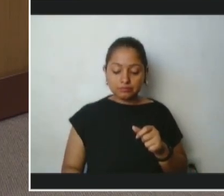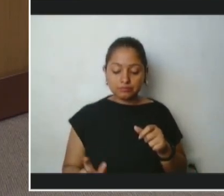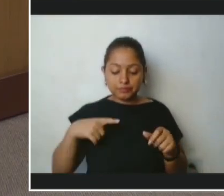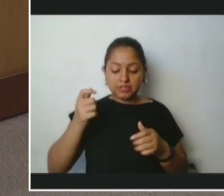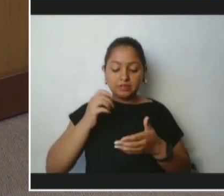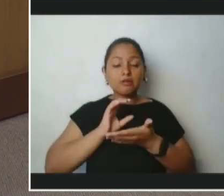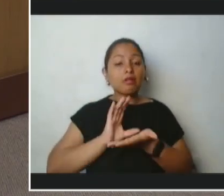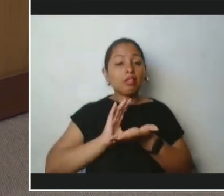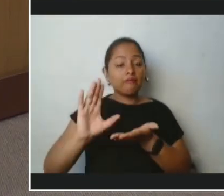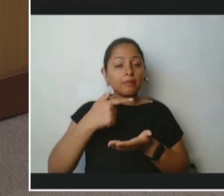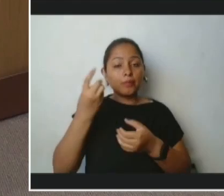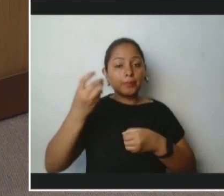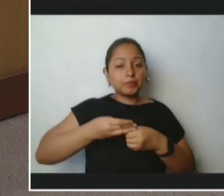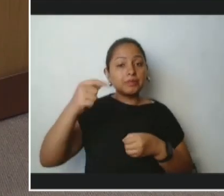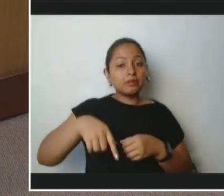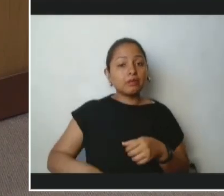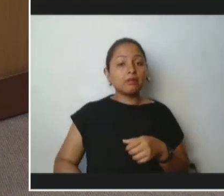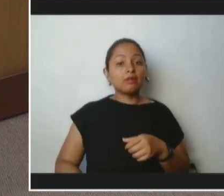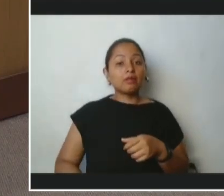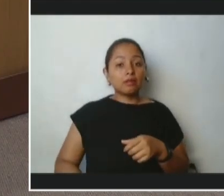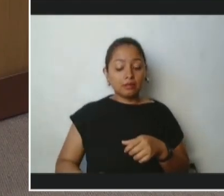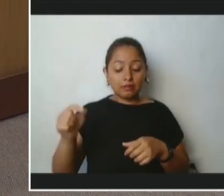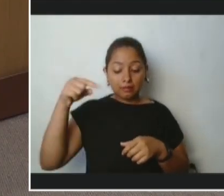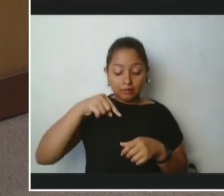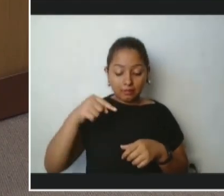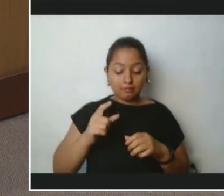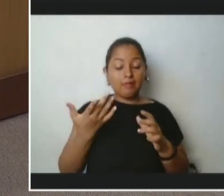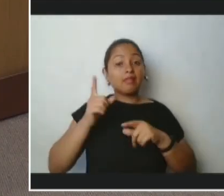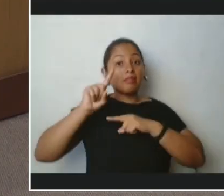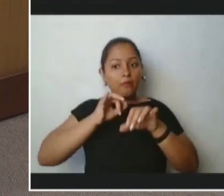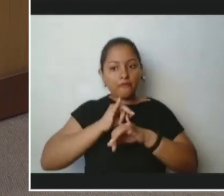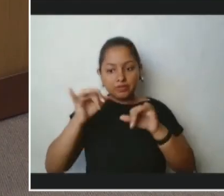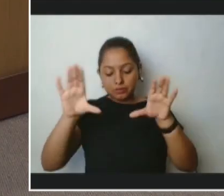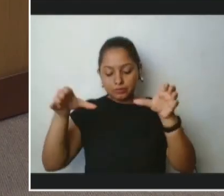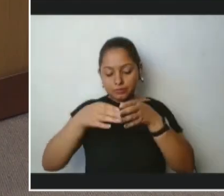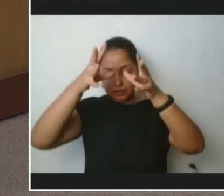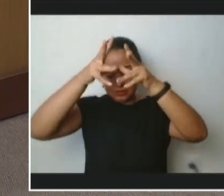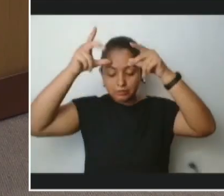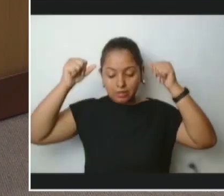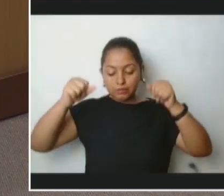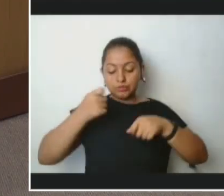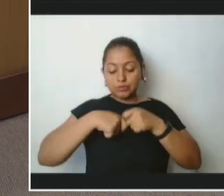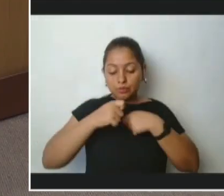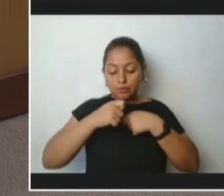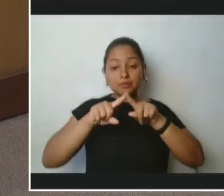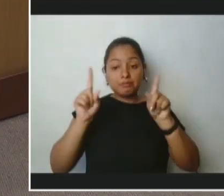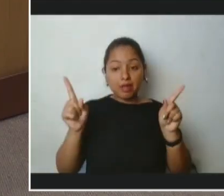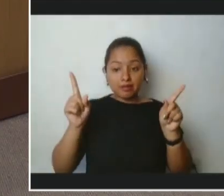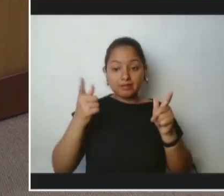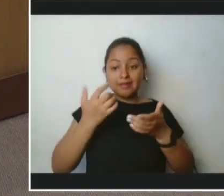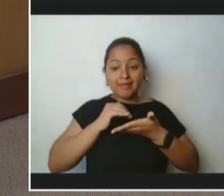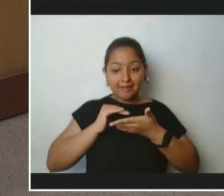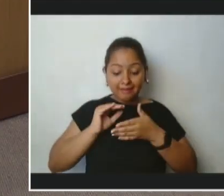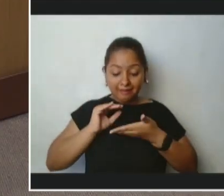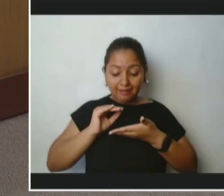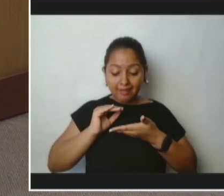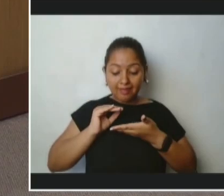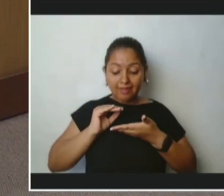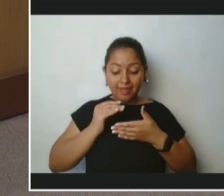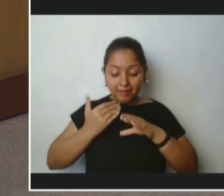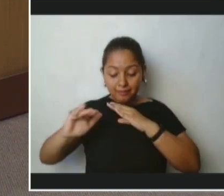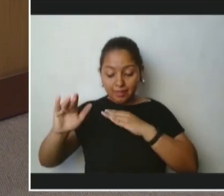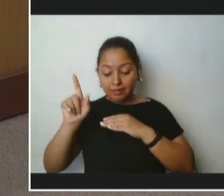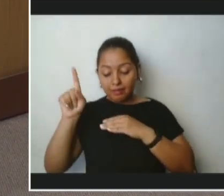reportado ao Tribunal de Contas, mas quem encaminha para o município é a empresa. E lá ali nas